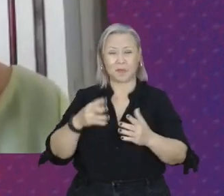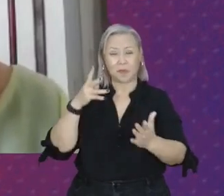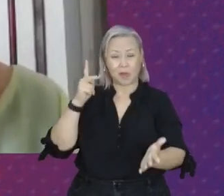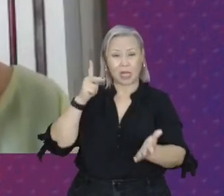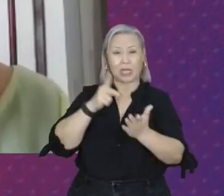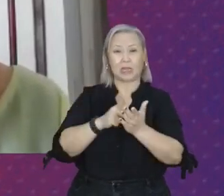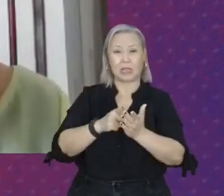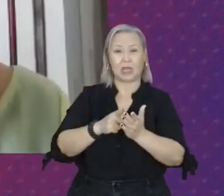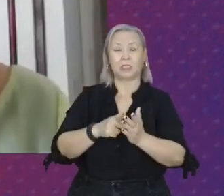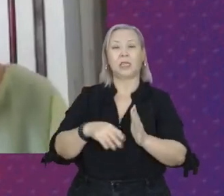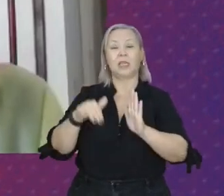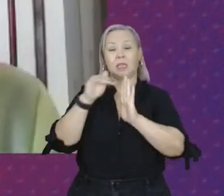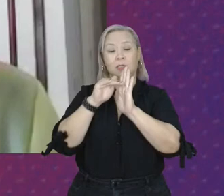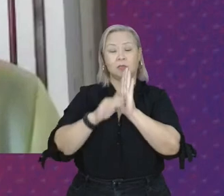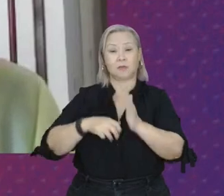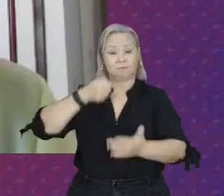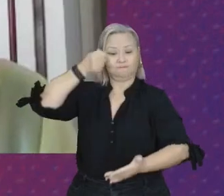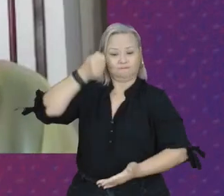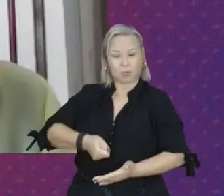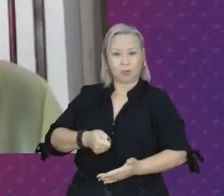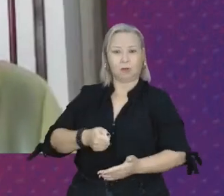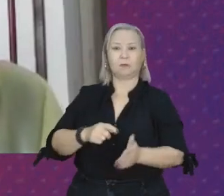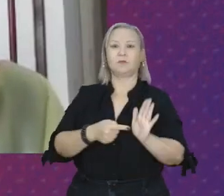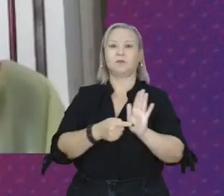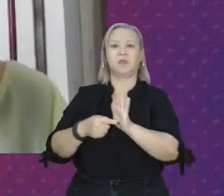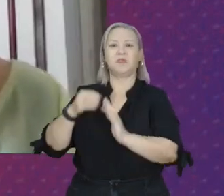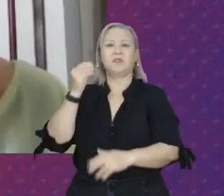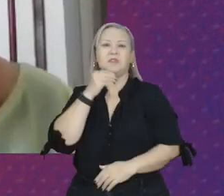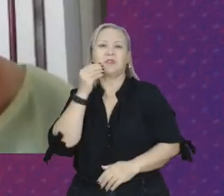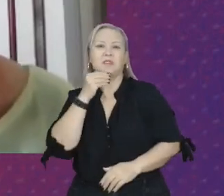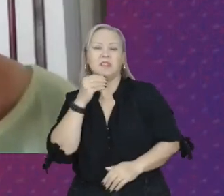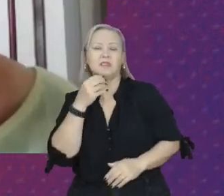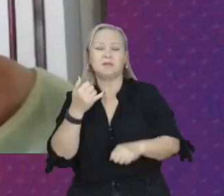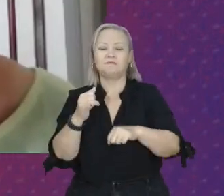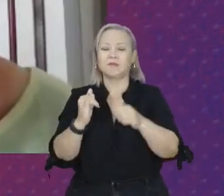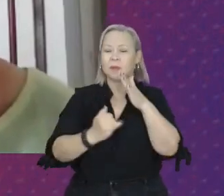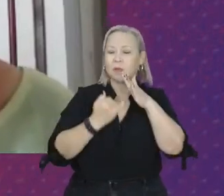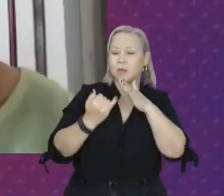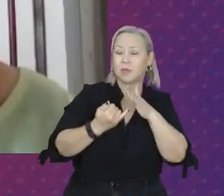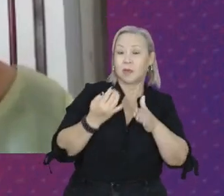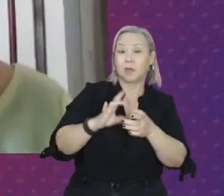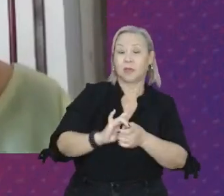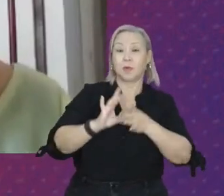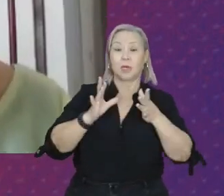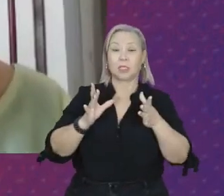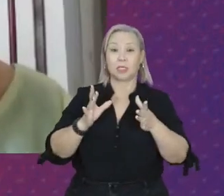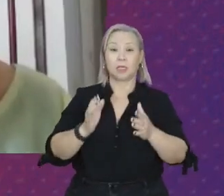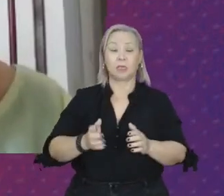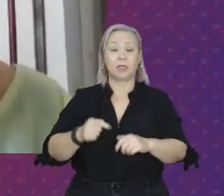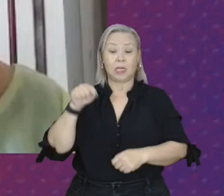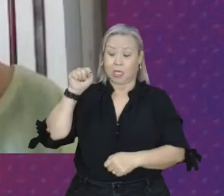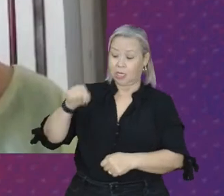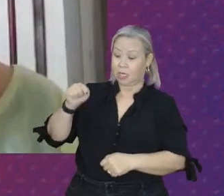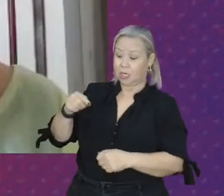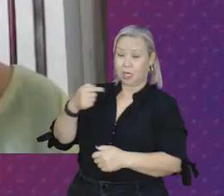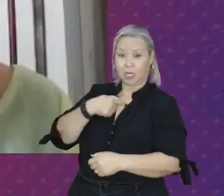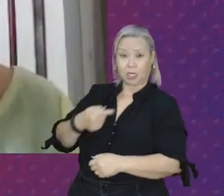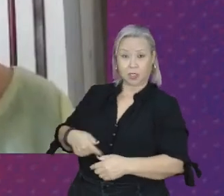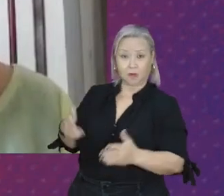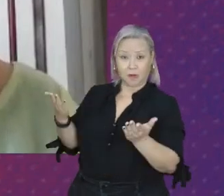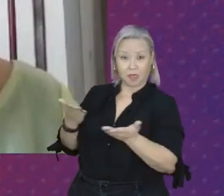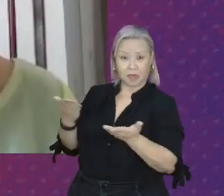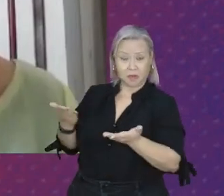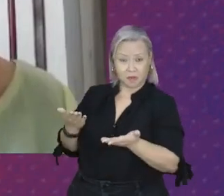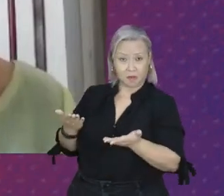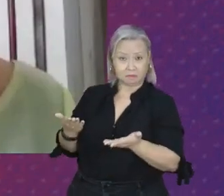medidas autoritárias mostram a fragilização das nossas instituições e da nossa democracia, e este governo atual, quando se